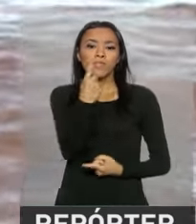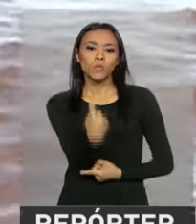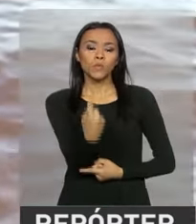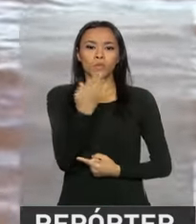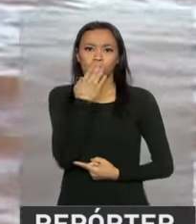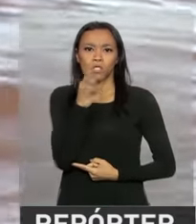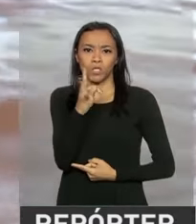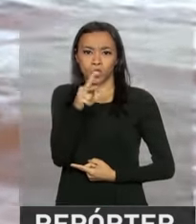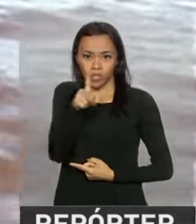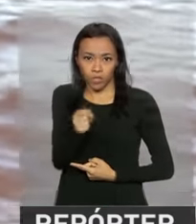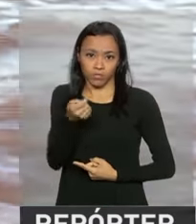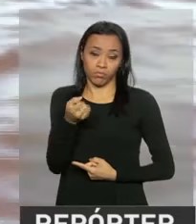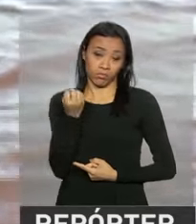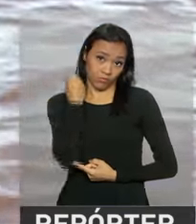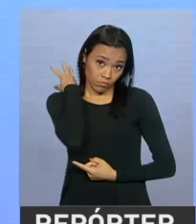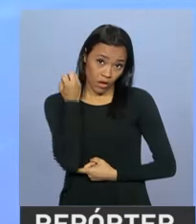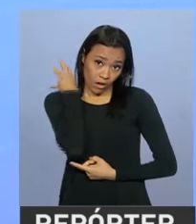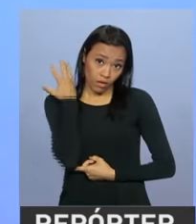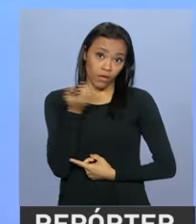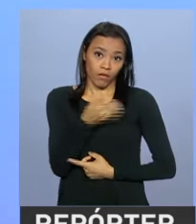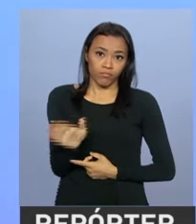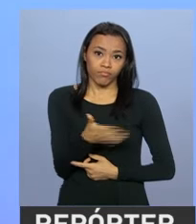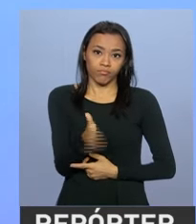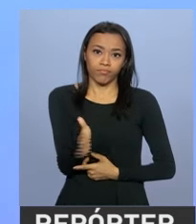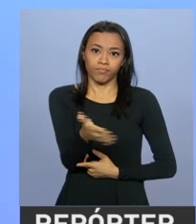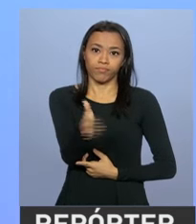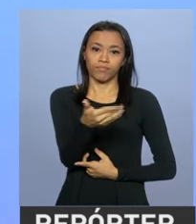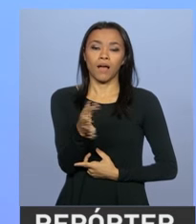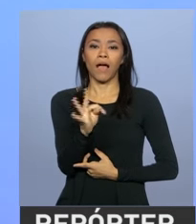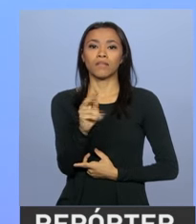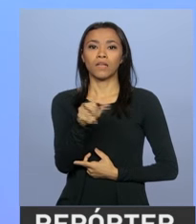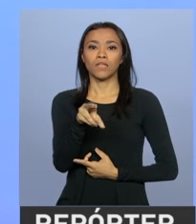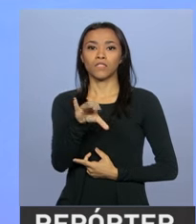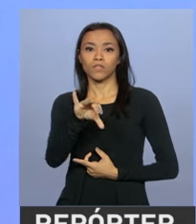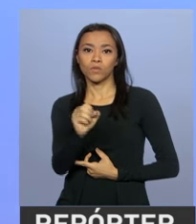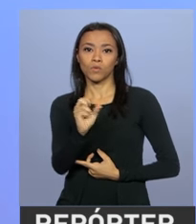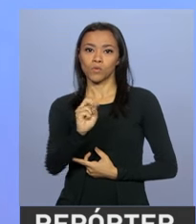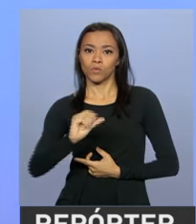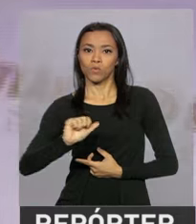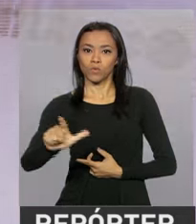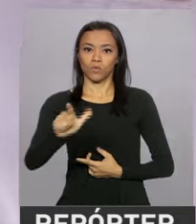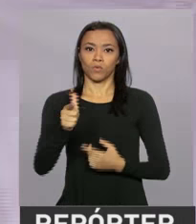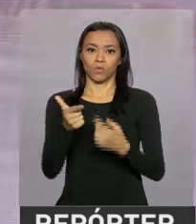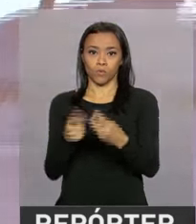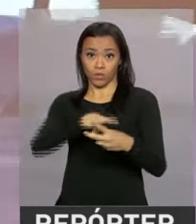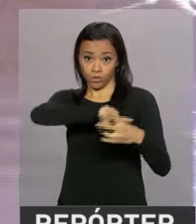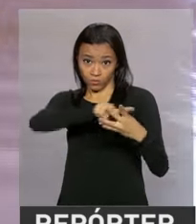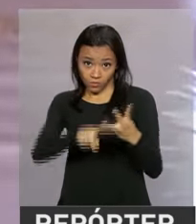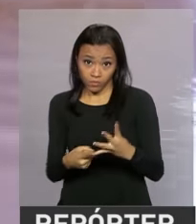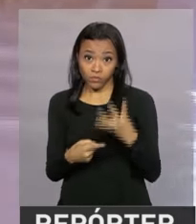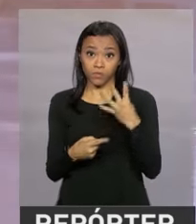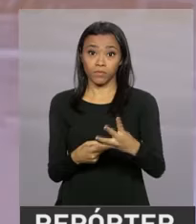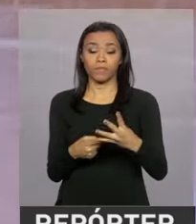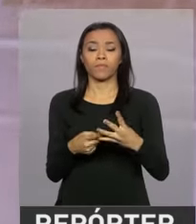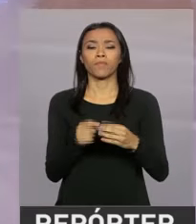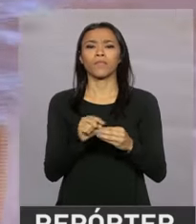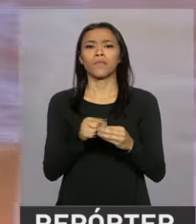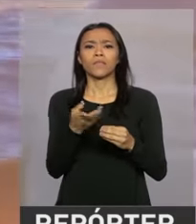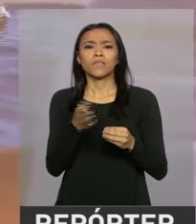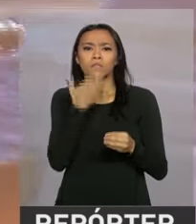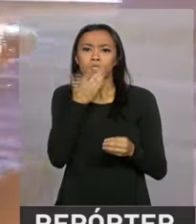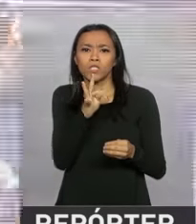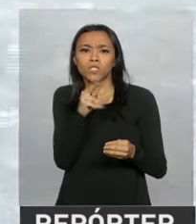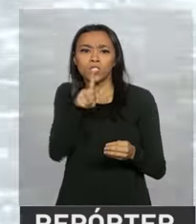baleias habitam o Atlântico Sul as espécies finim cachalote Azul jubarte sei Franca e